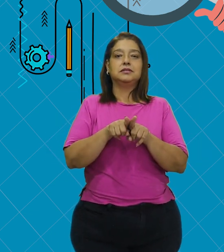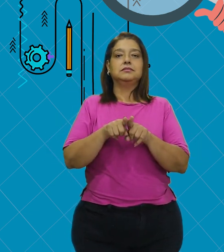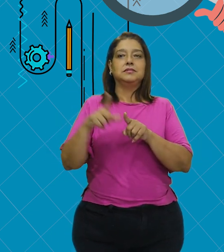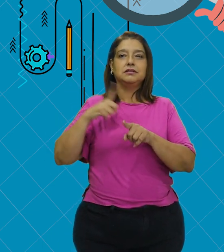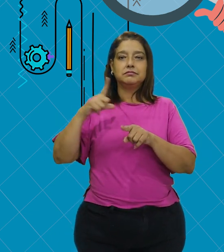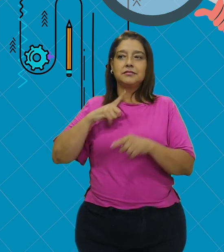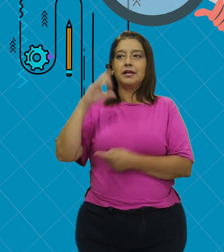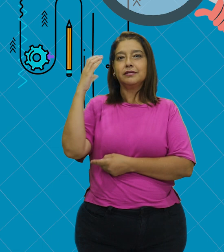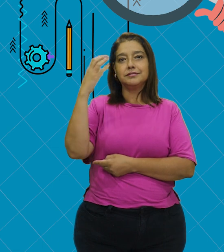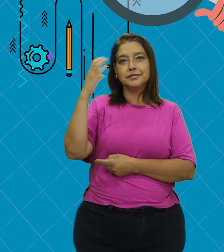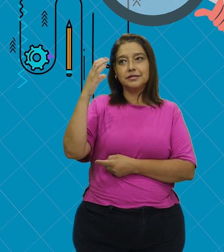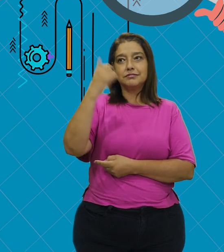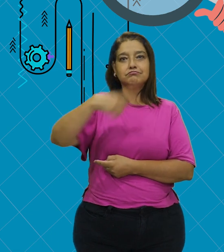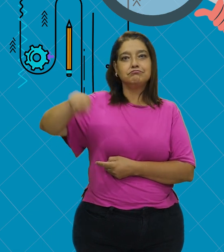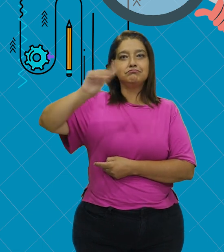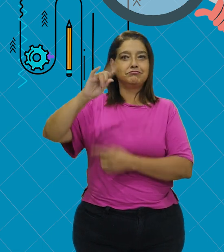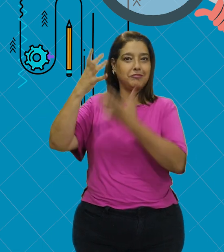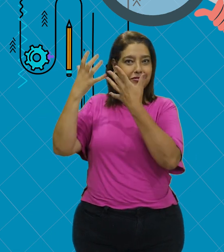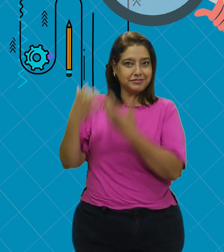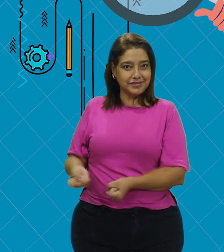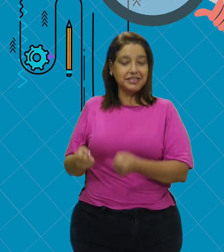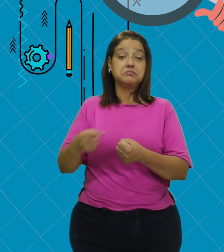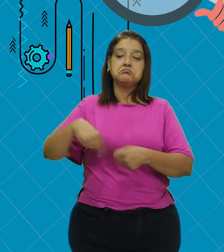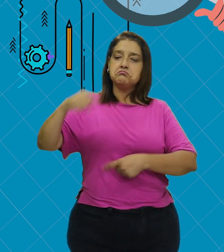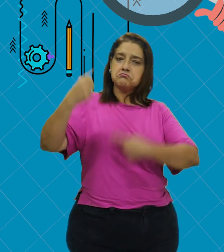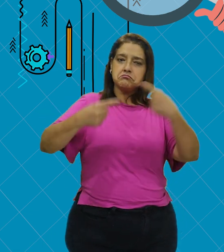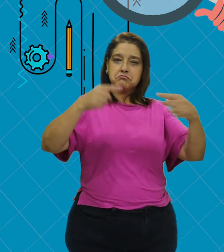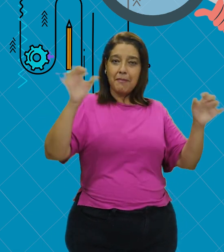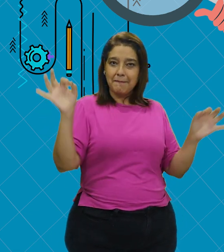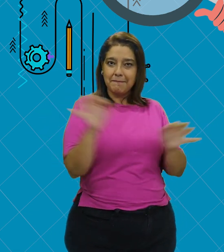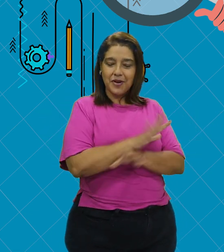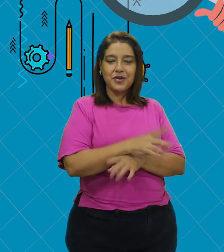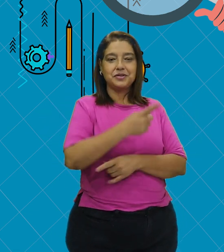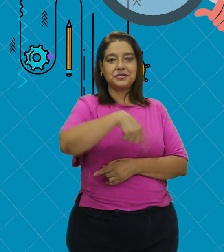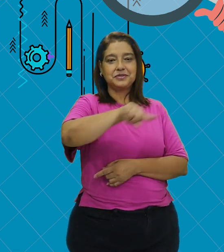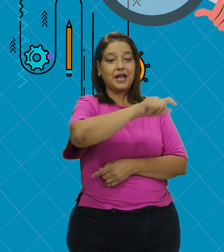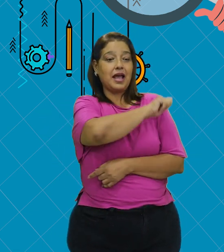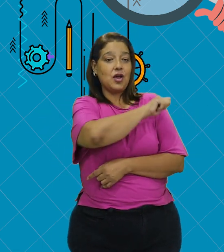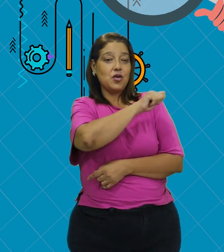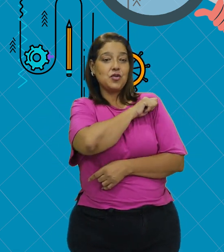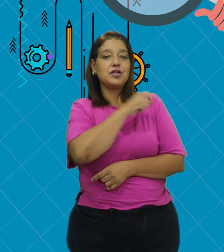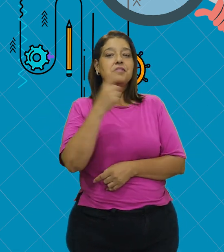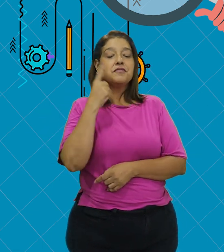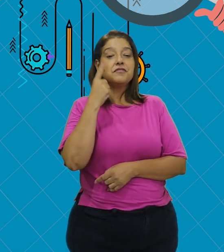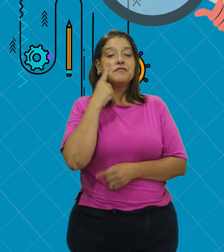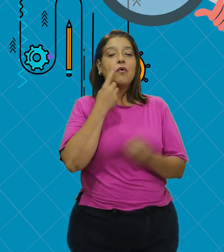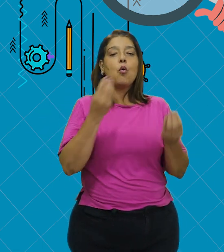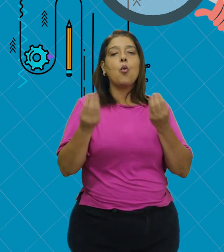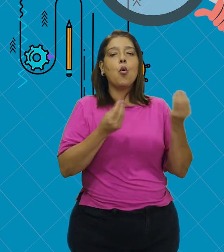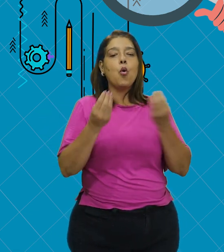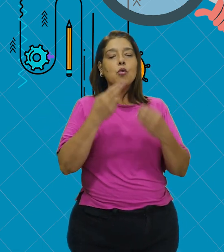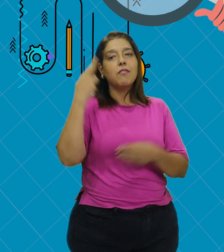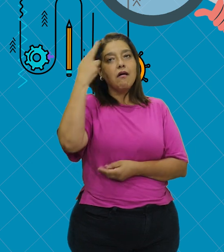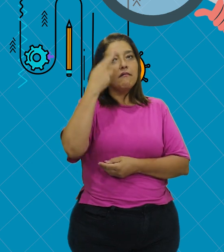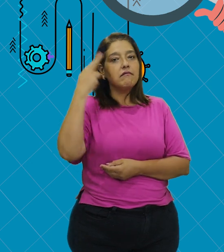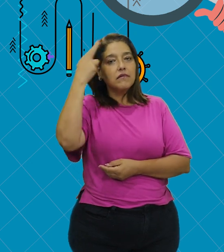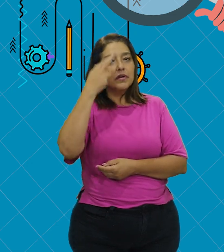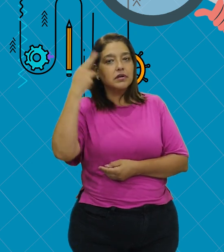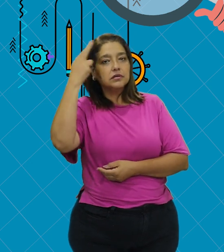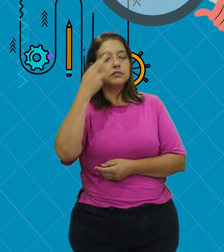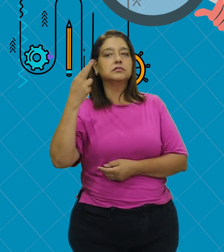negacionismo científico. Após esse diálogo com os estudantes, eles irão refletir sobre como